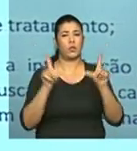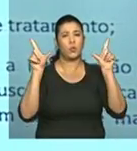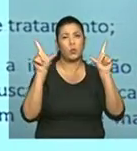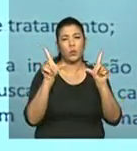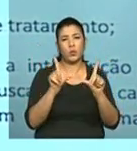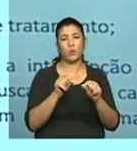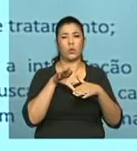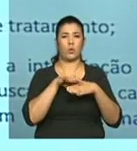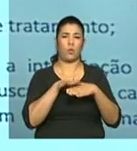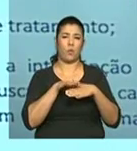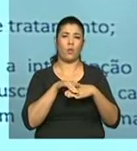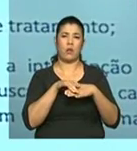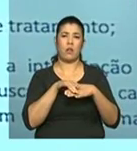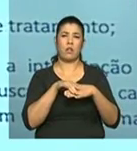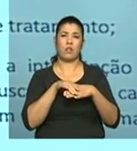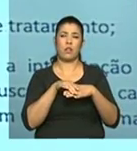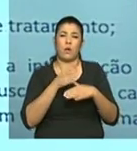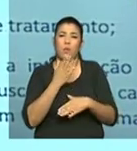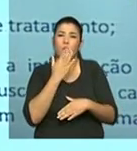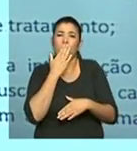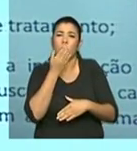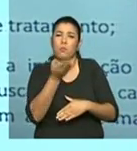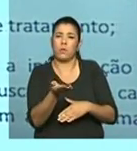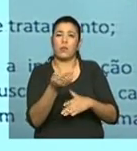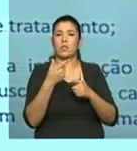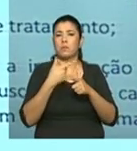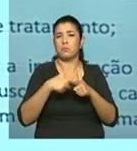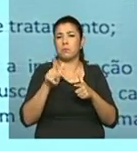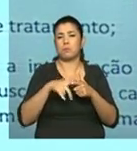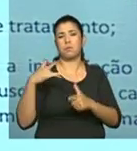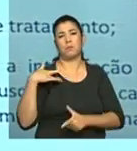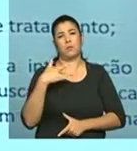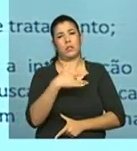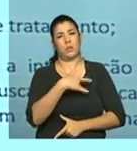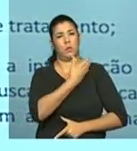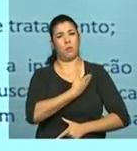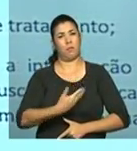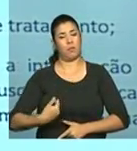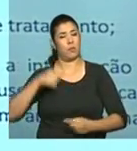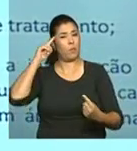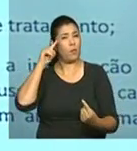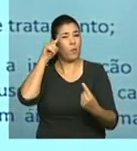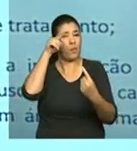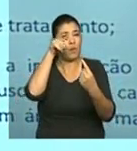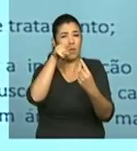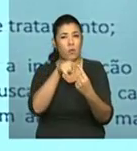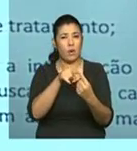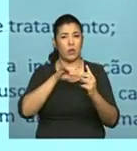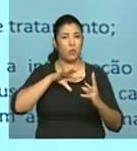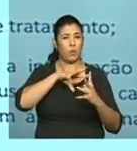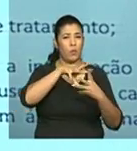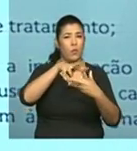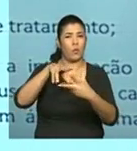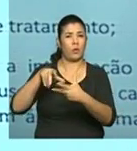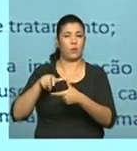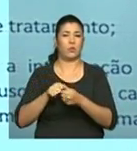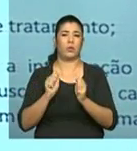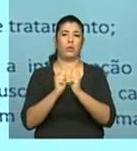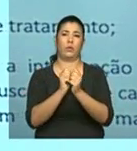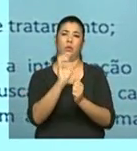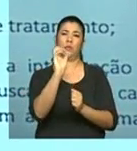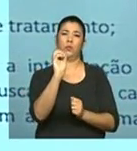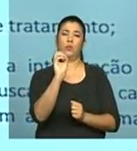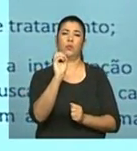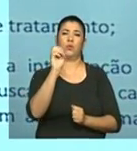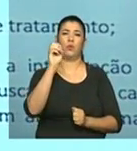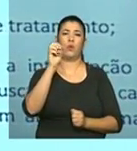como problema de saúde pública, que essa meta é uma meta pactuada internacionalmente com a Organização Mundial de Saúde e todos